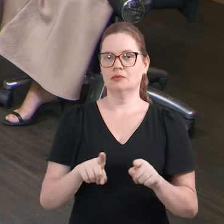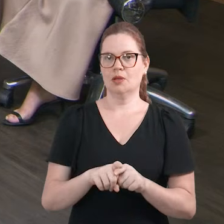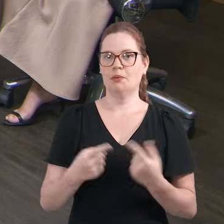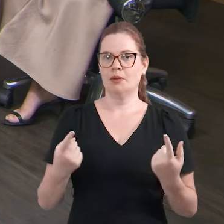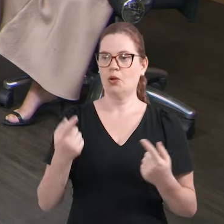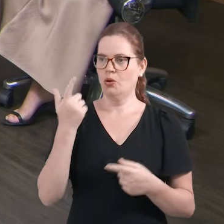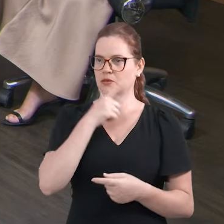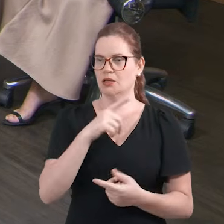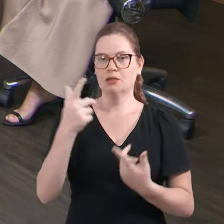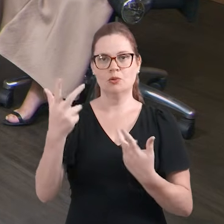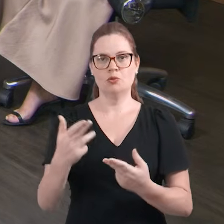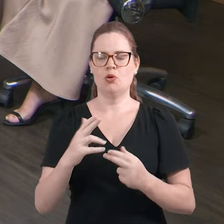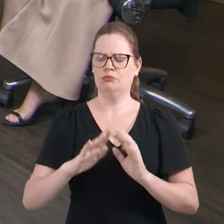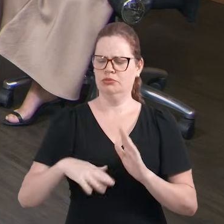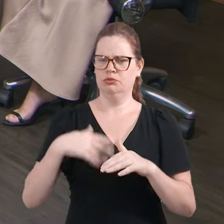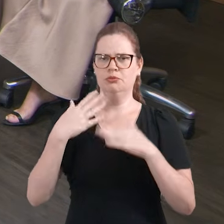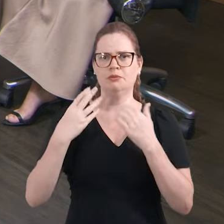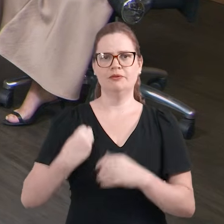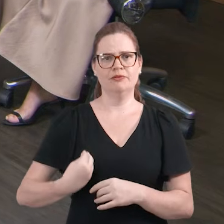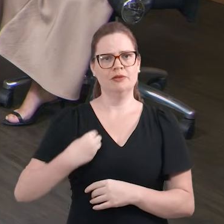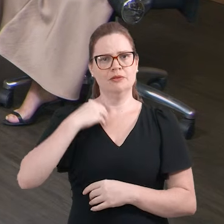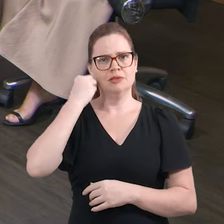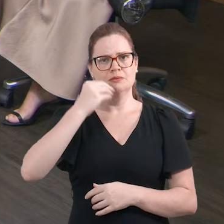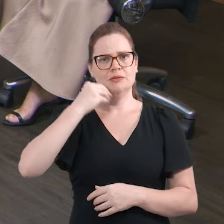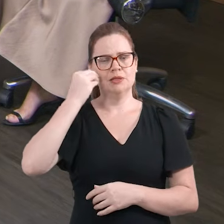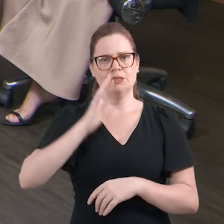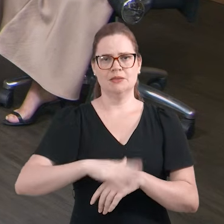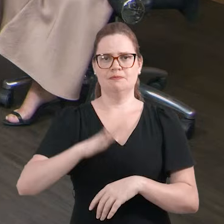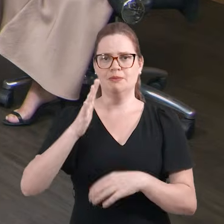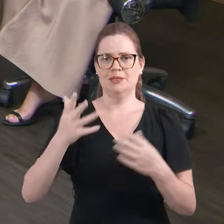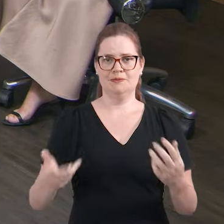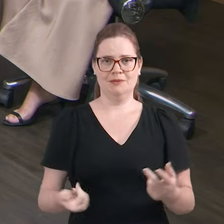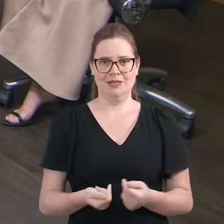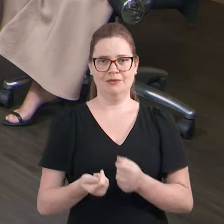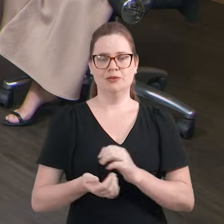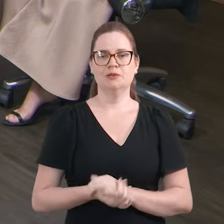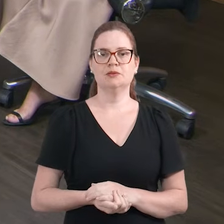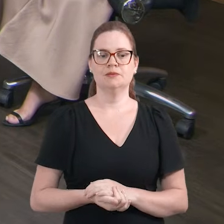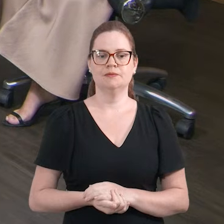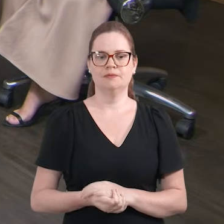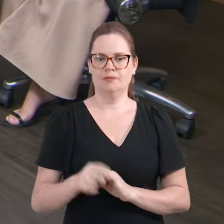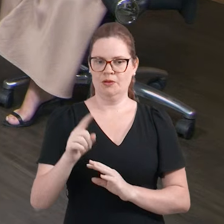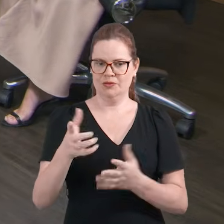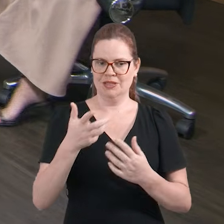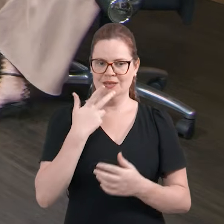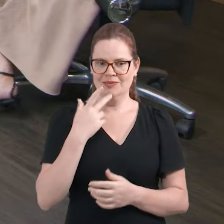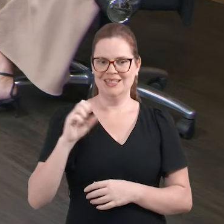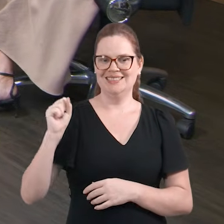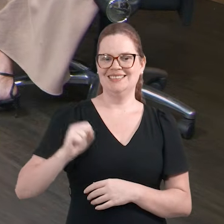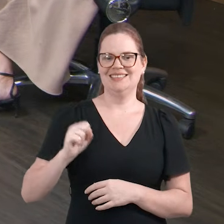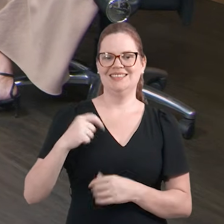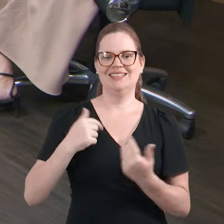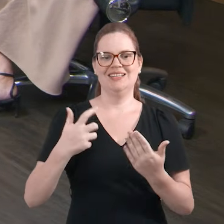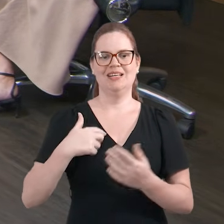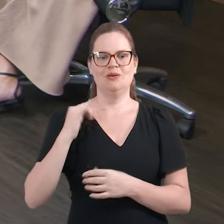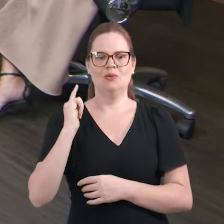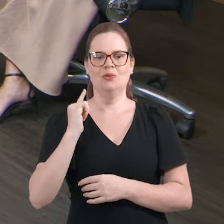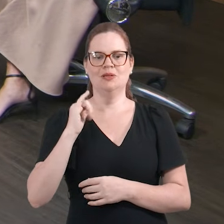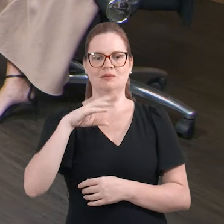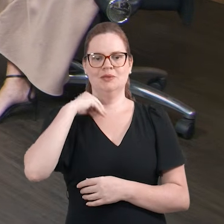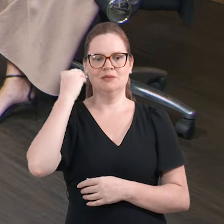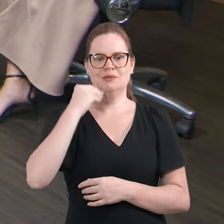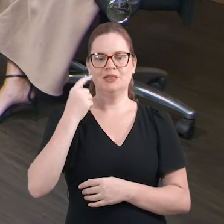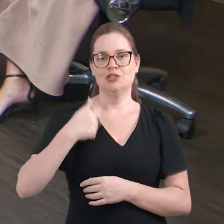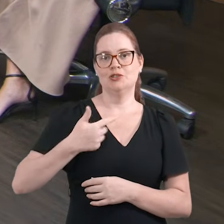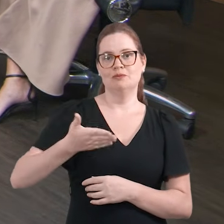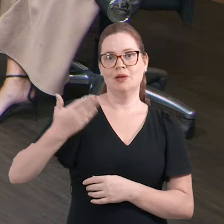só cheguem lá, mas vivam experiências ainda mais maravilhosas. Você quer falar? Sí, quiero mencionar algo